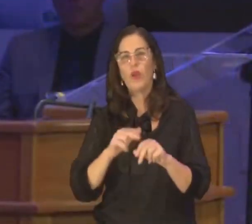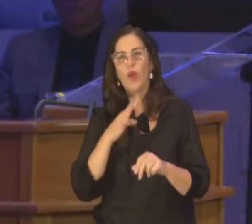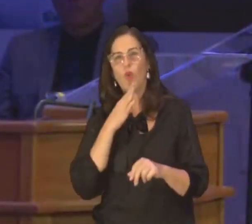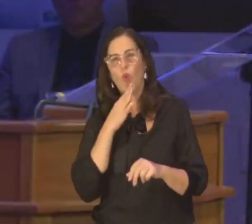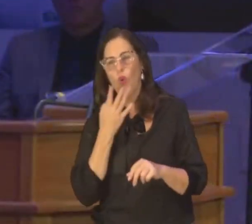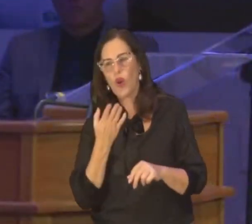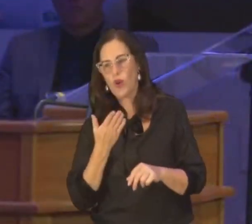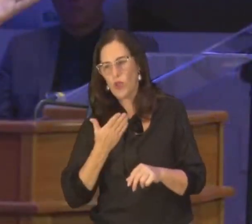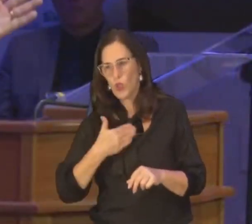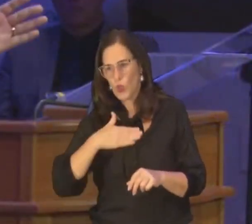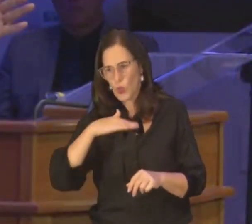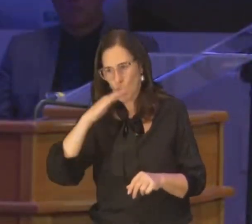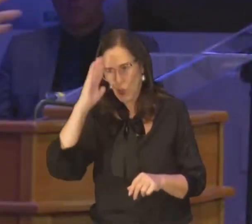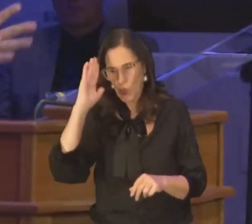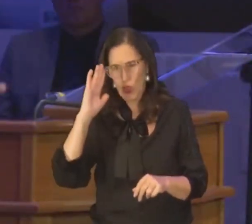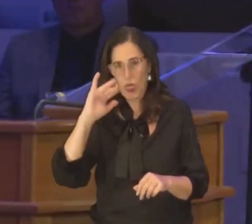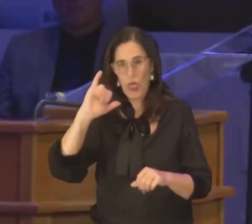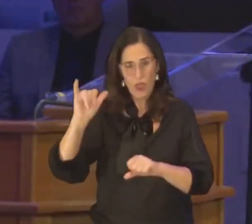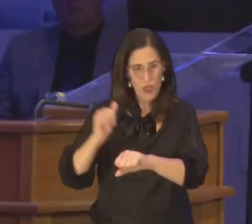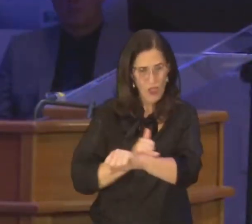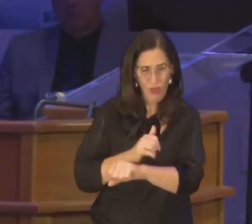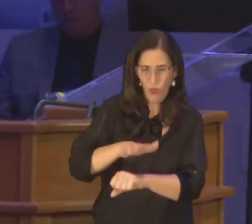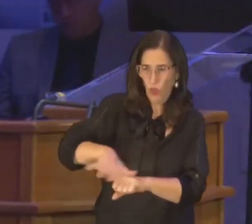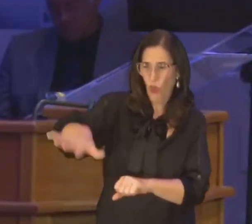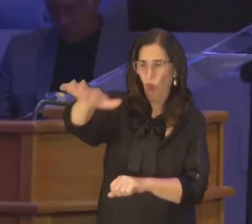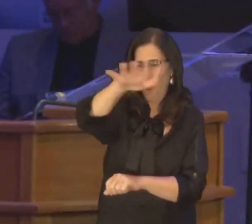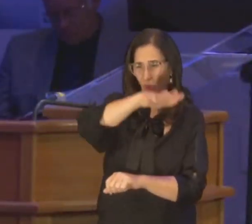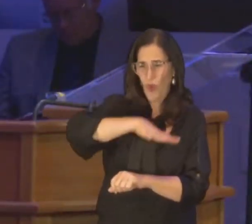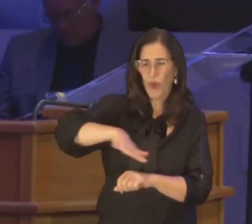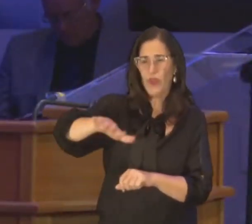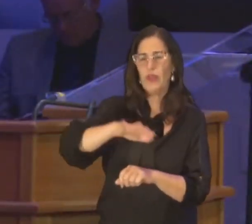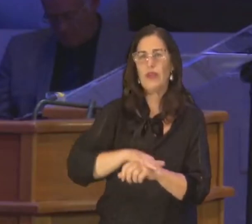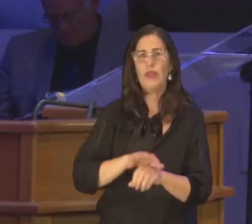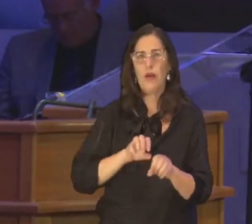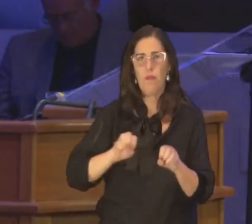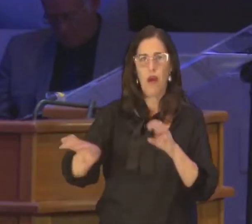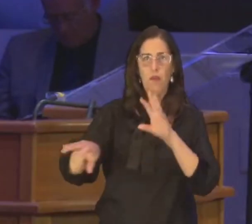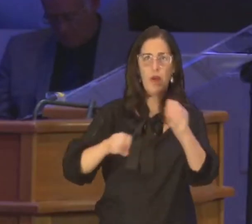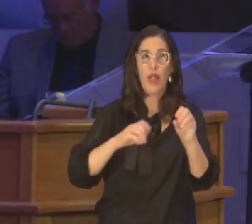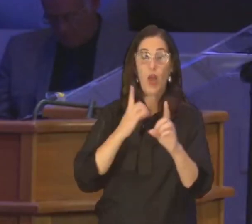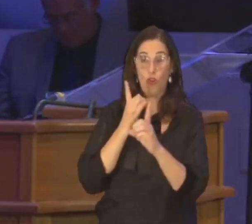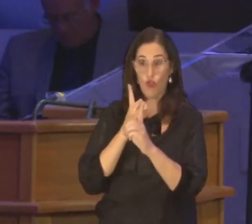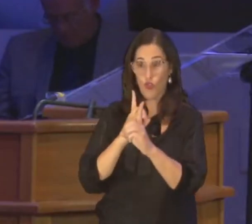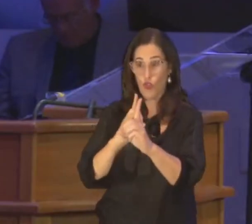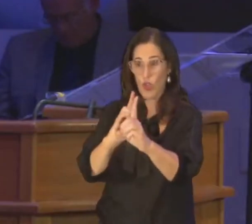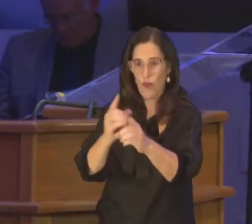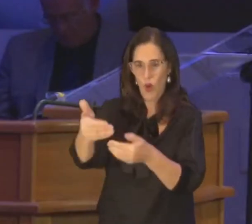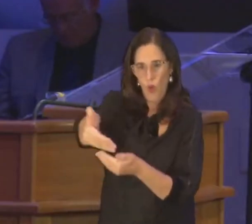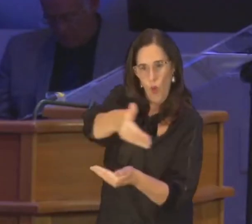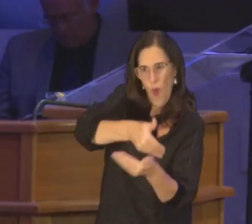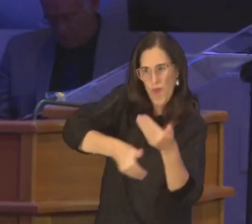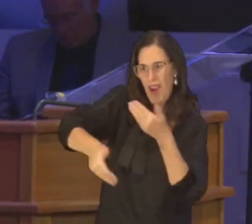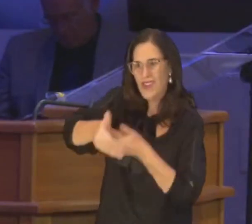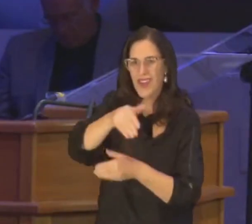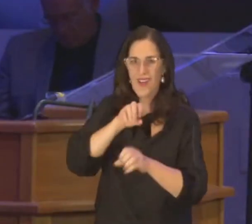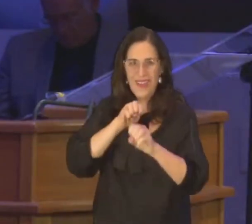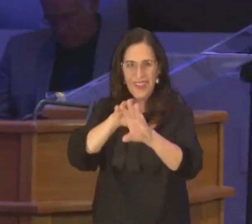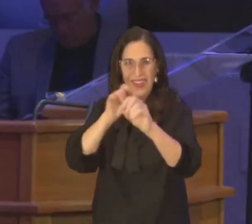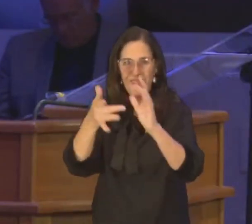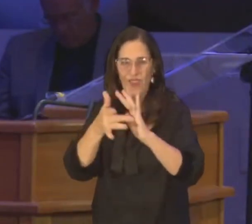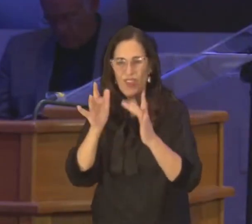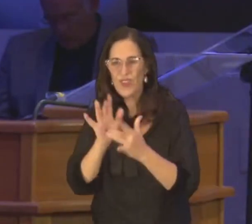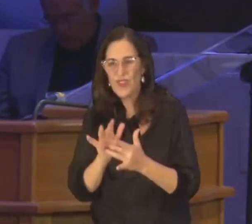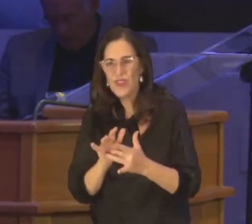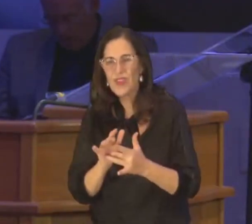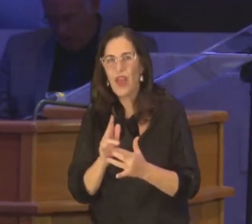hoje como Turquia, por Jerusalém, por toda aquela região. Os discípulos compartilhavam os ensinos de Jesus, e